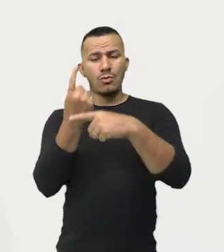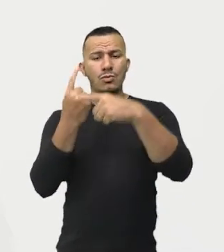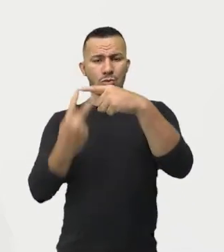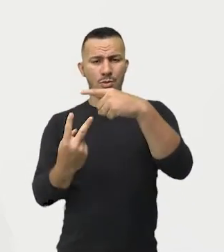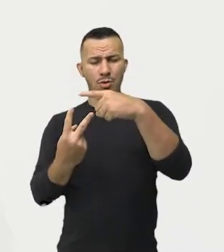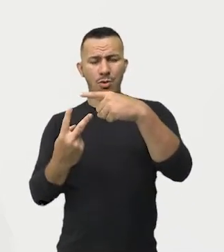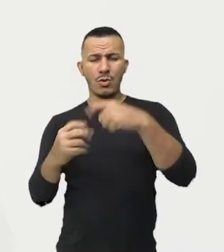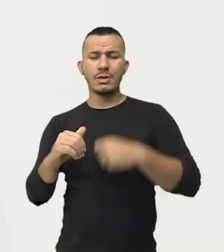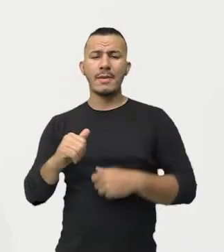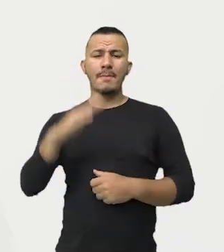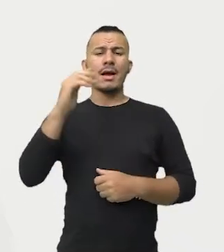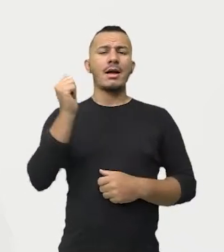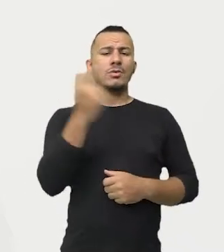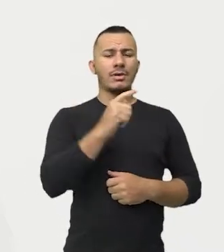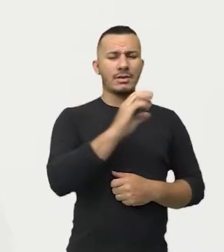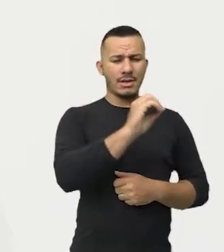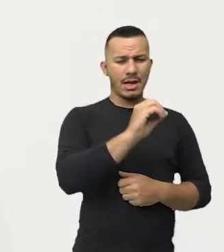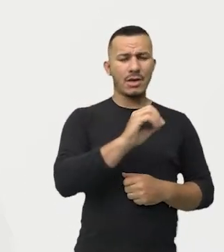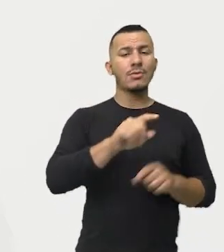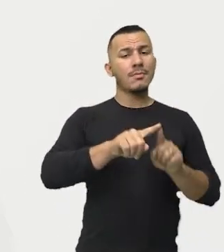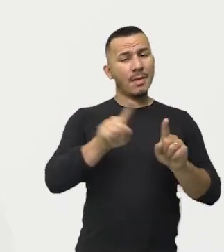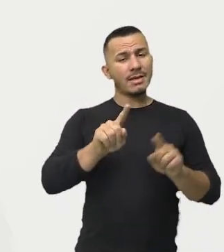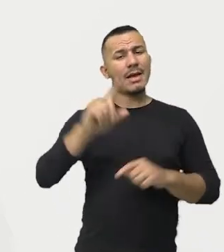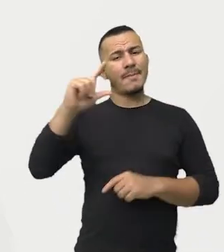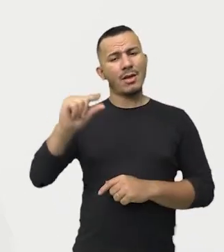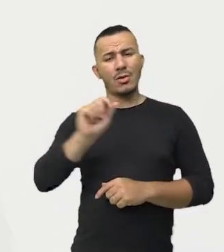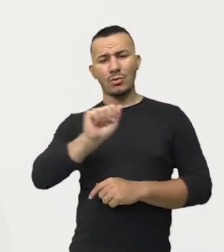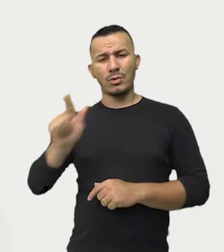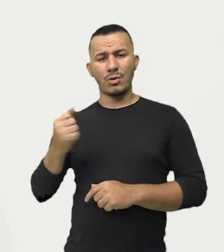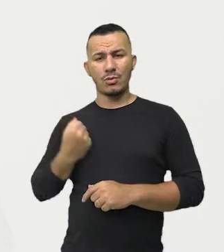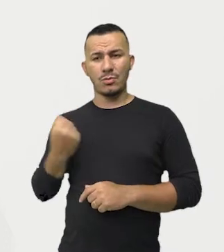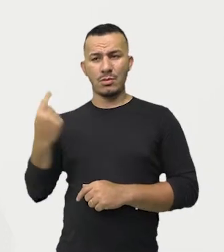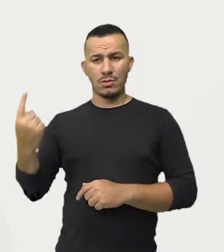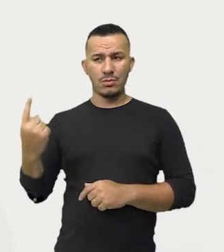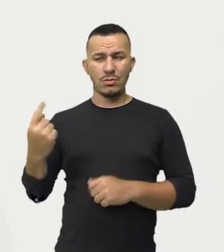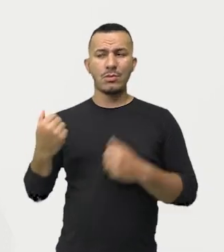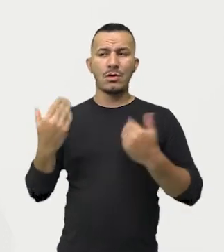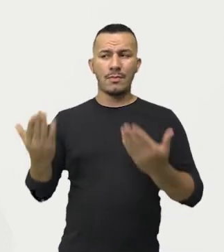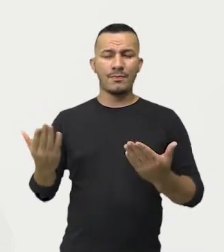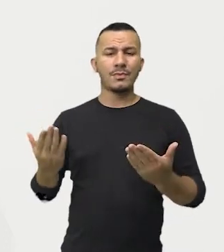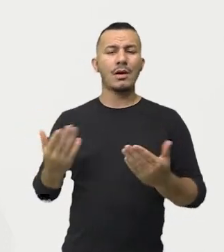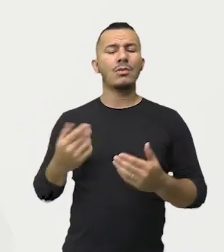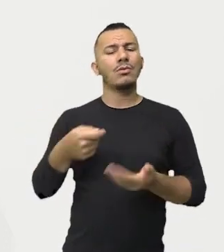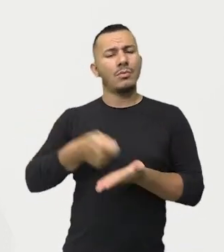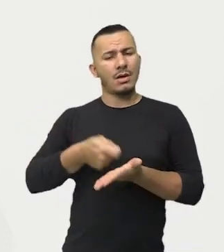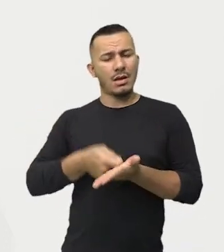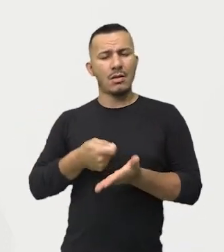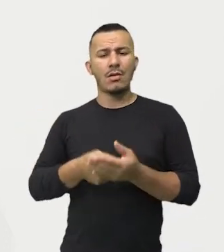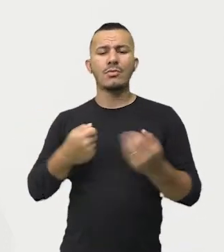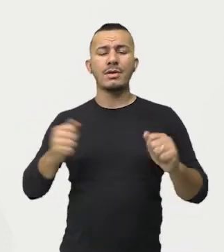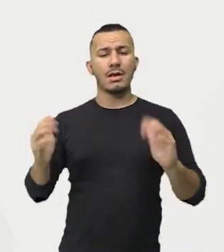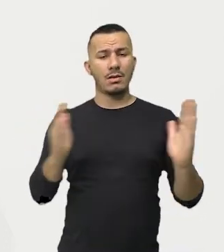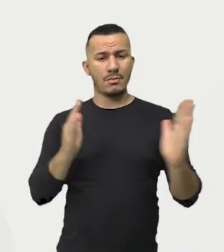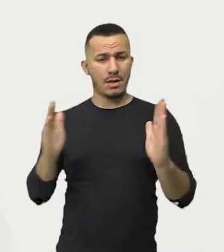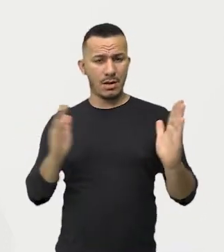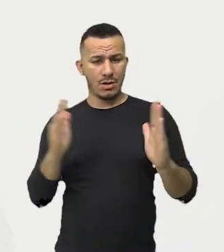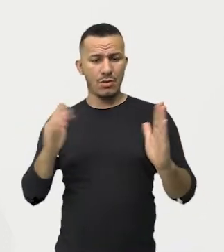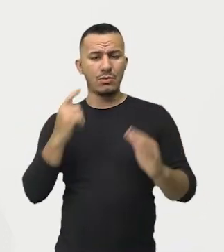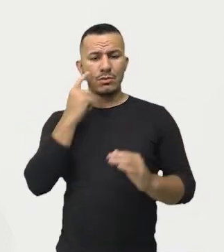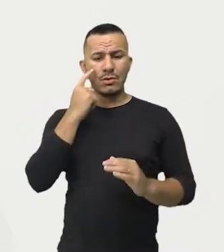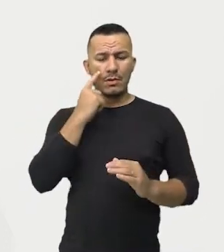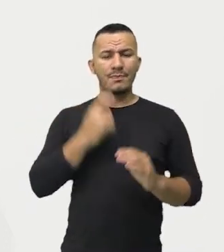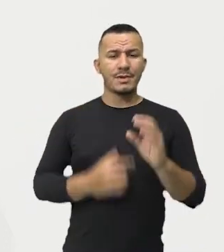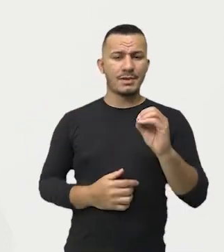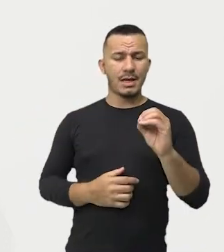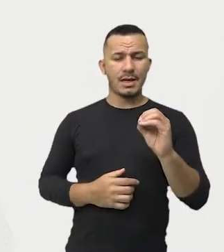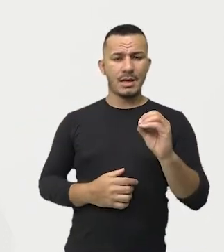maior que 0 e menor do que 1, pessoal, então, obrigatoriamente, esse número vai ter que estar nesse intervalo aqui, ó. Vai ter que